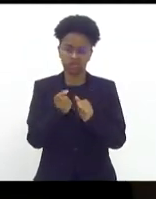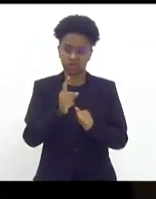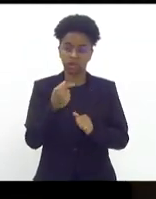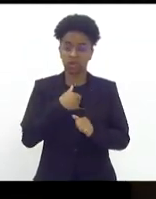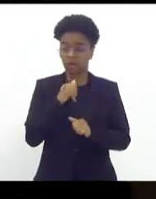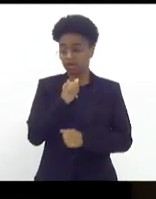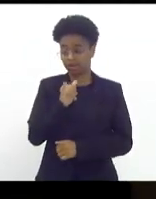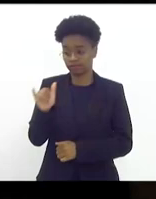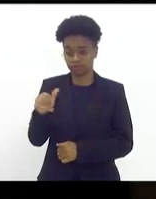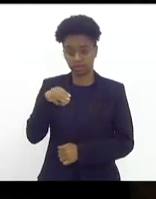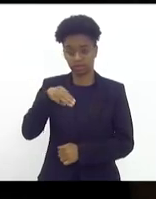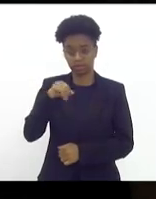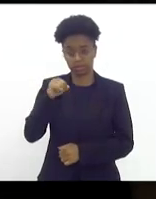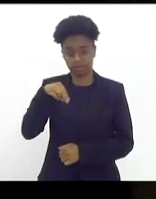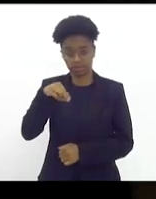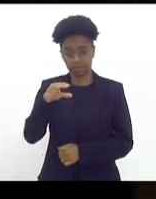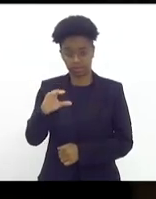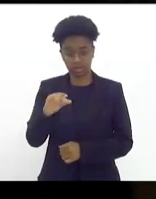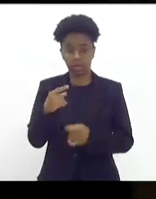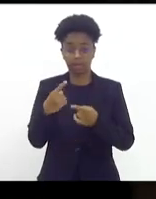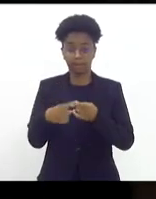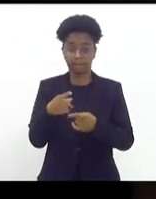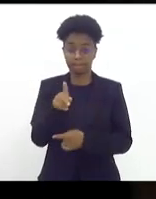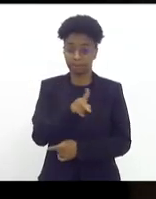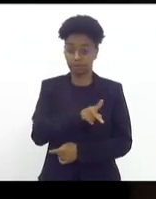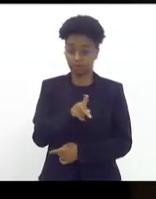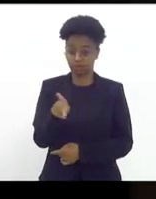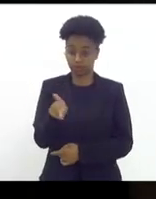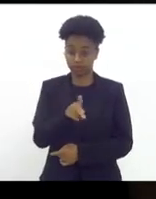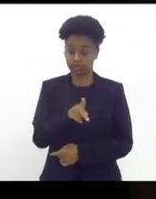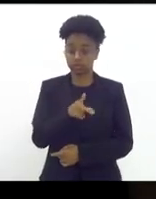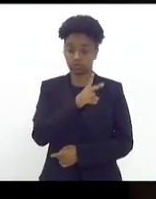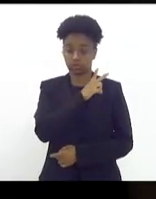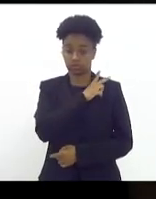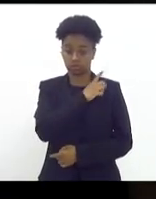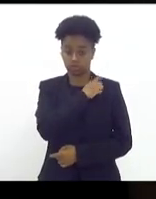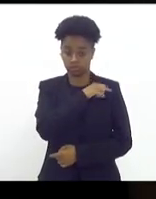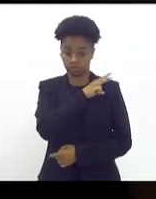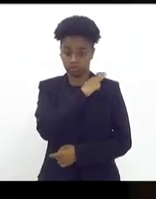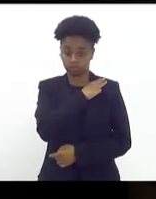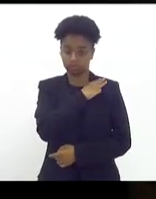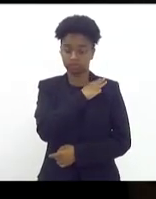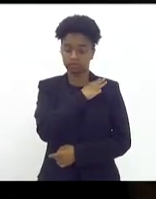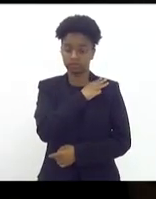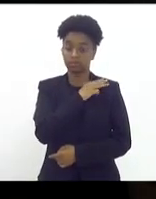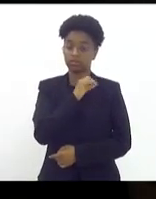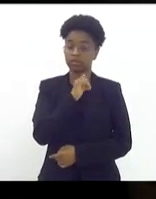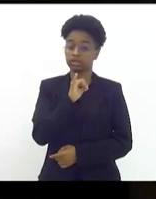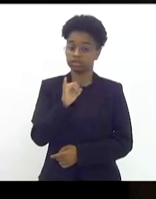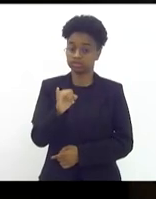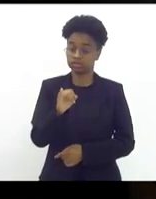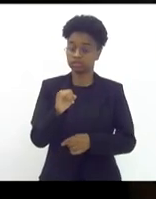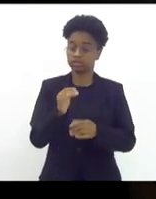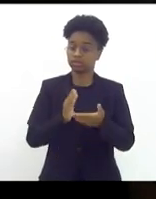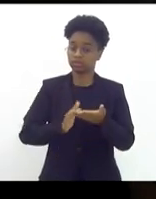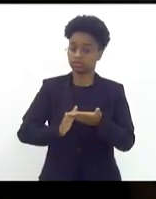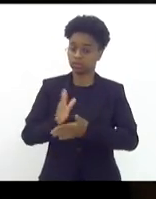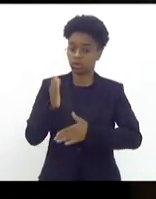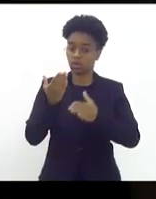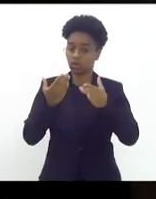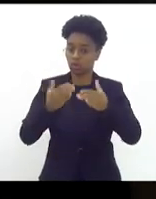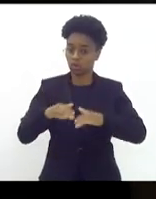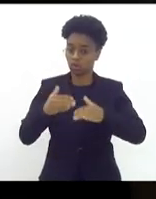deputado Carlos Mink, que um professor do segundo grau, quando faz o seu concurso